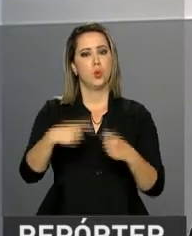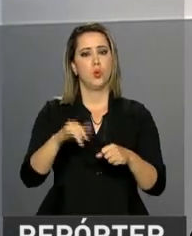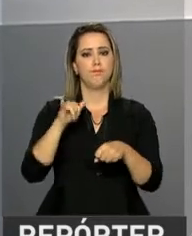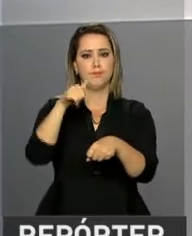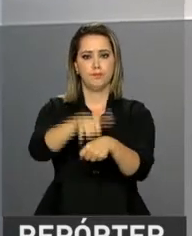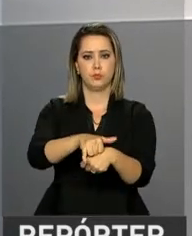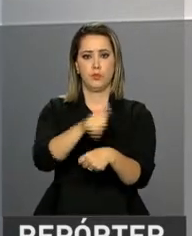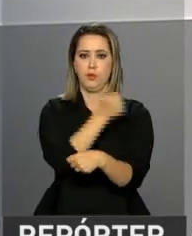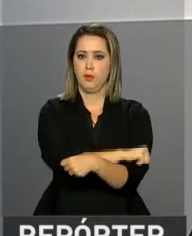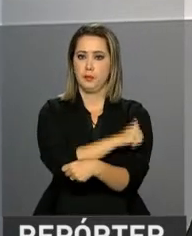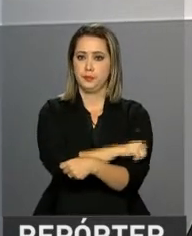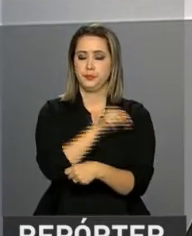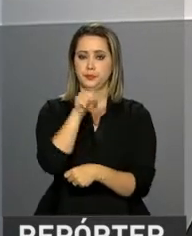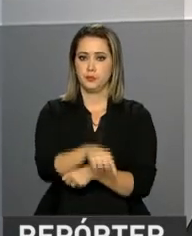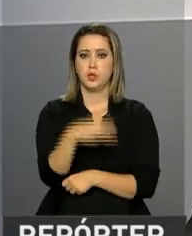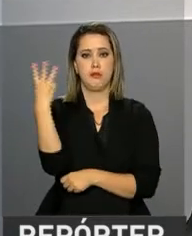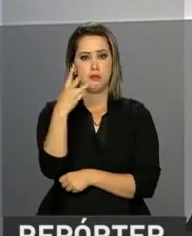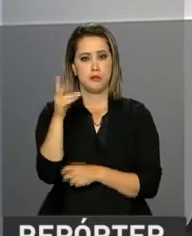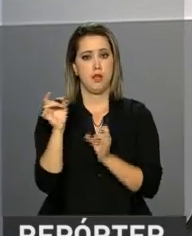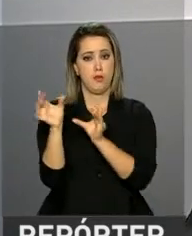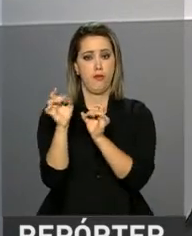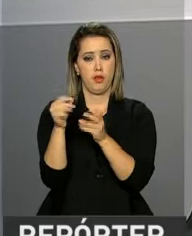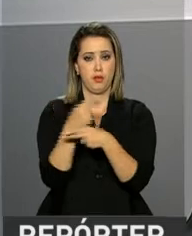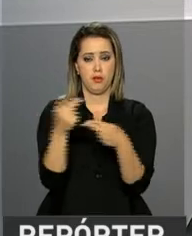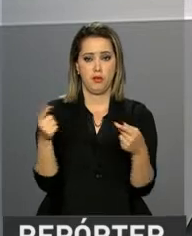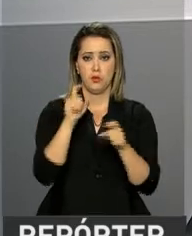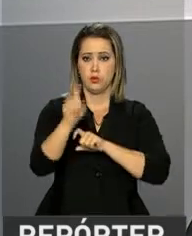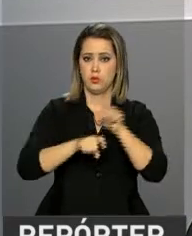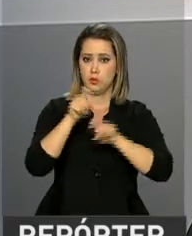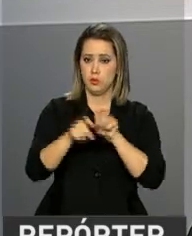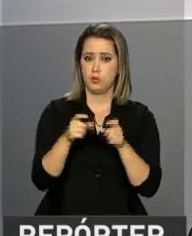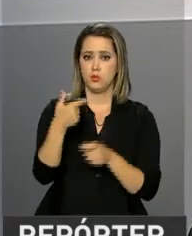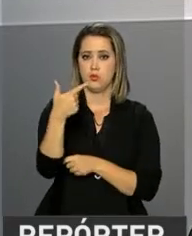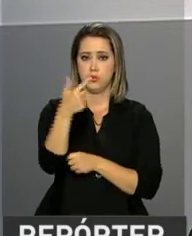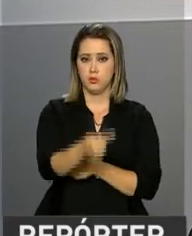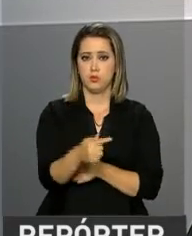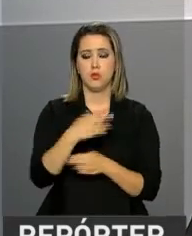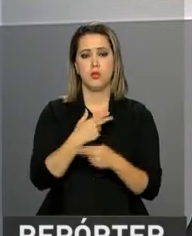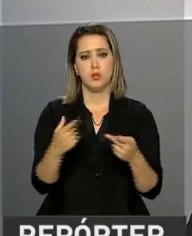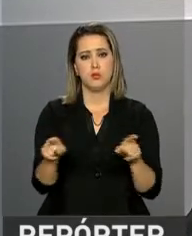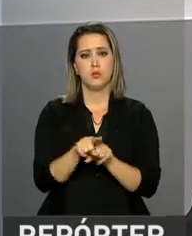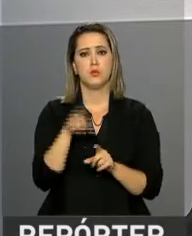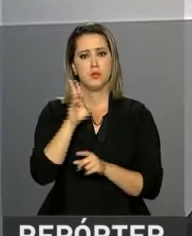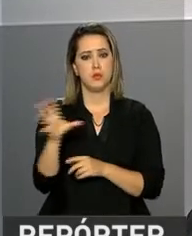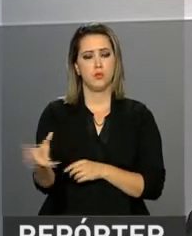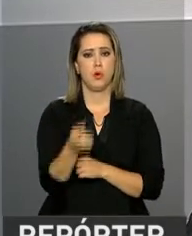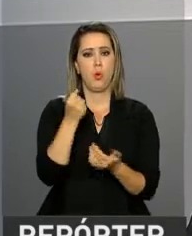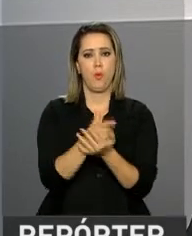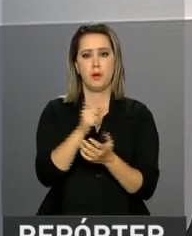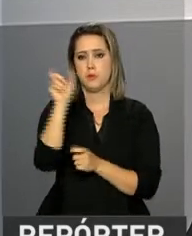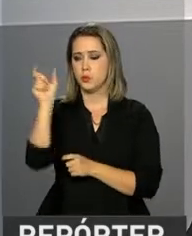Aeroporto Internacional do Rio de Janeiro. Esse será o terceiro leilão eletrônico de 2017 e os itens podem